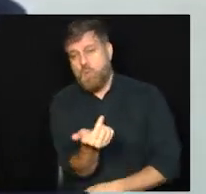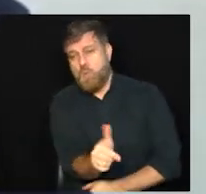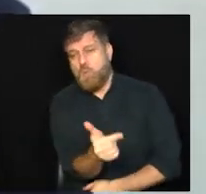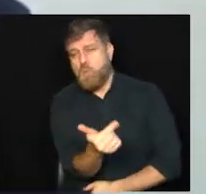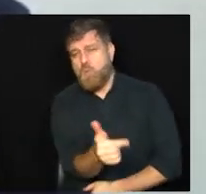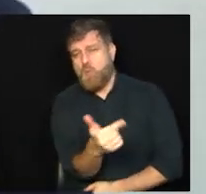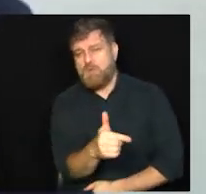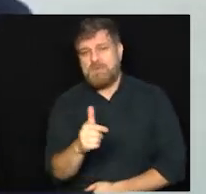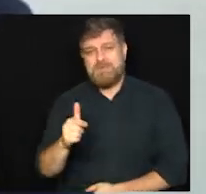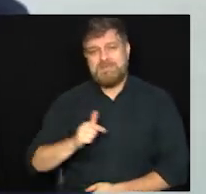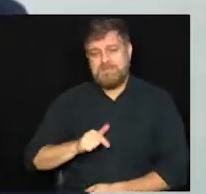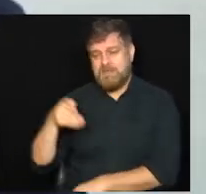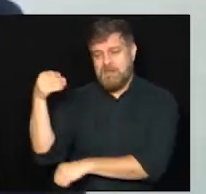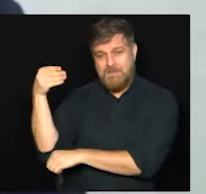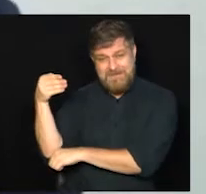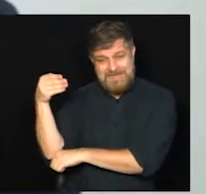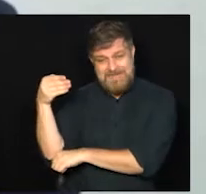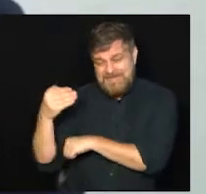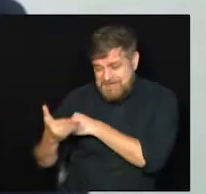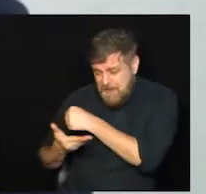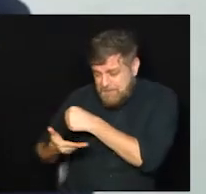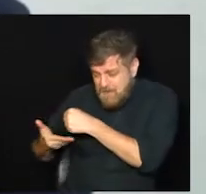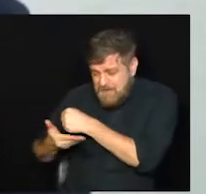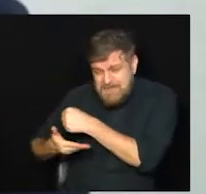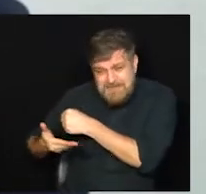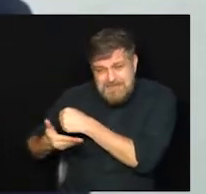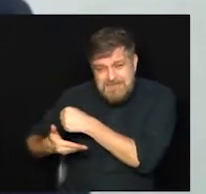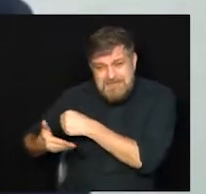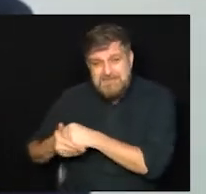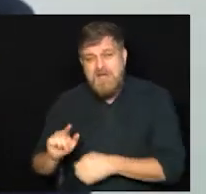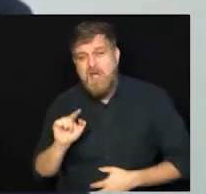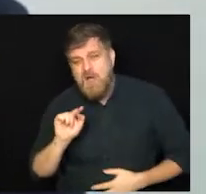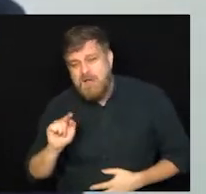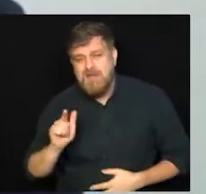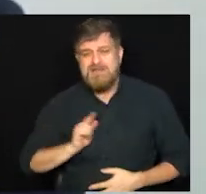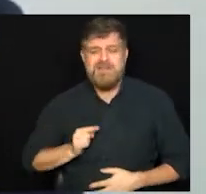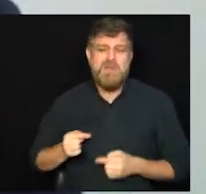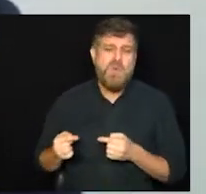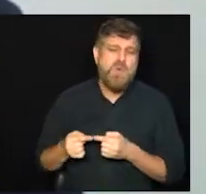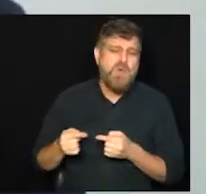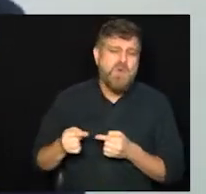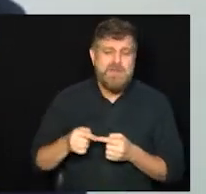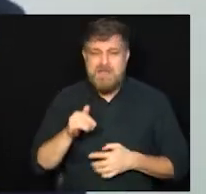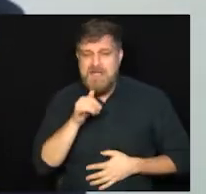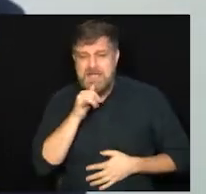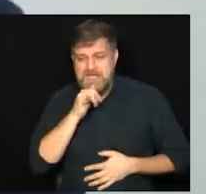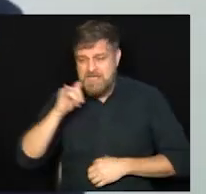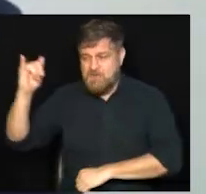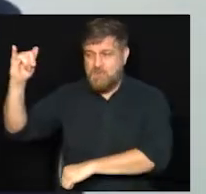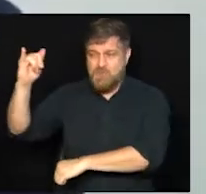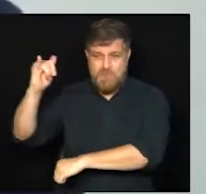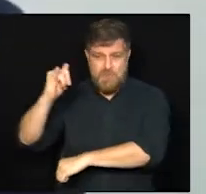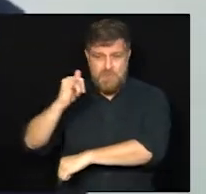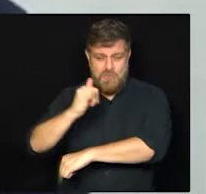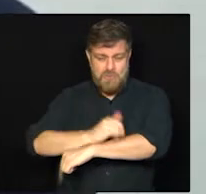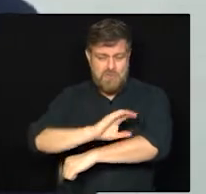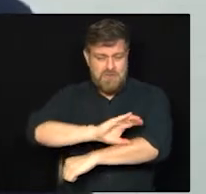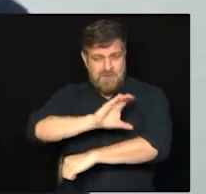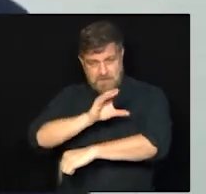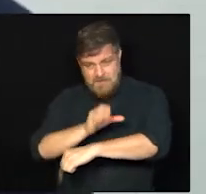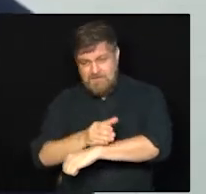ficaram as hospedagens essenciais, que são ligadas, por exemplo, a companhias aéreas,